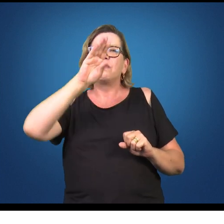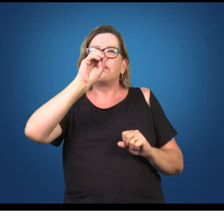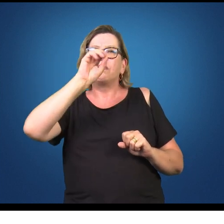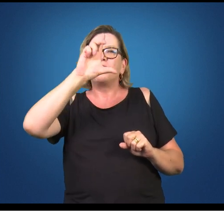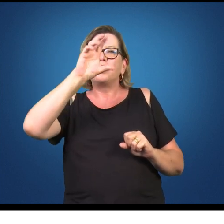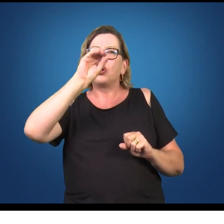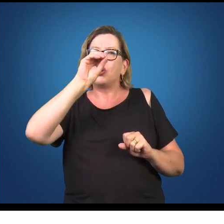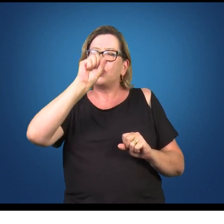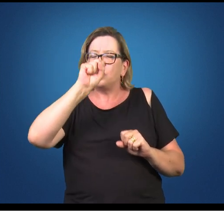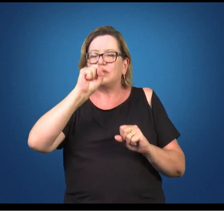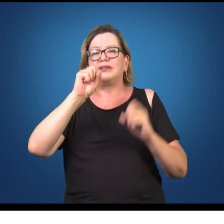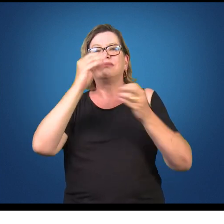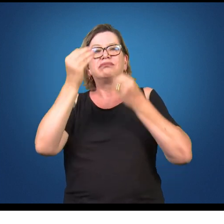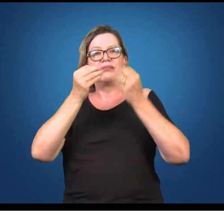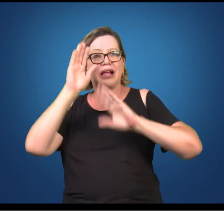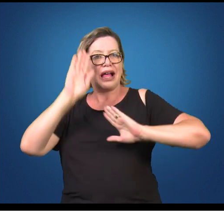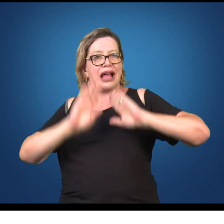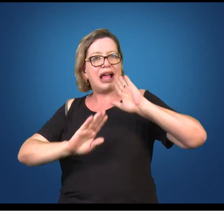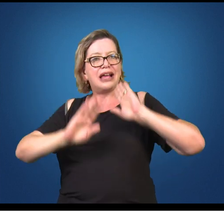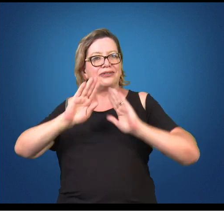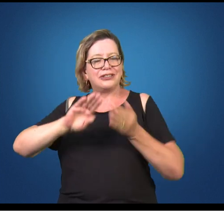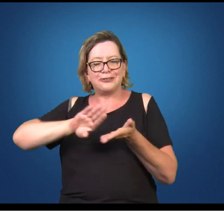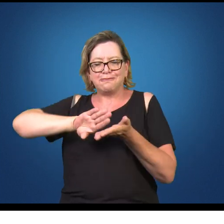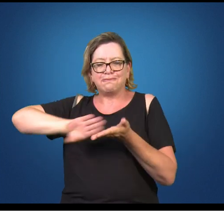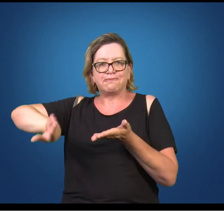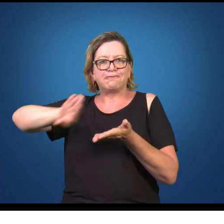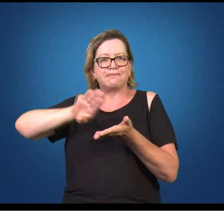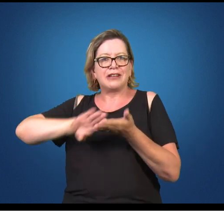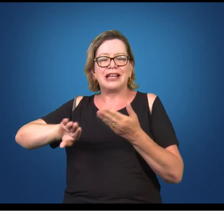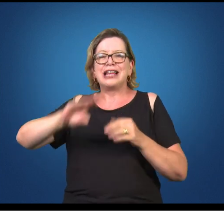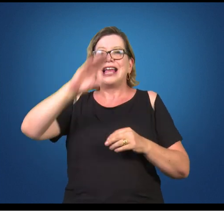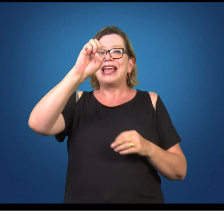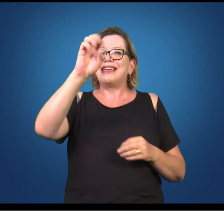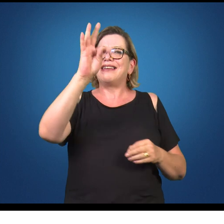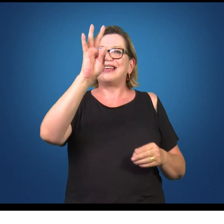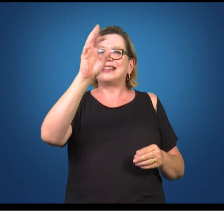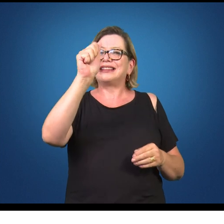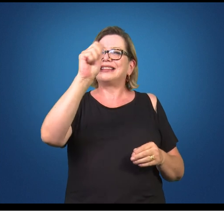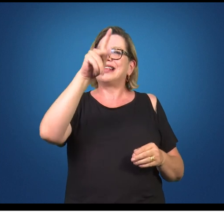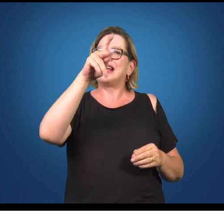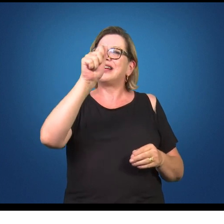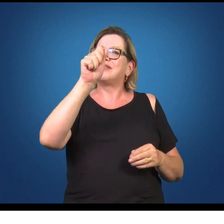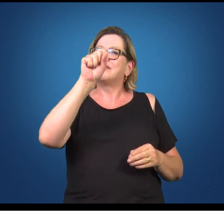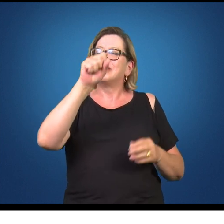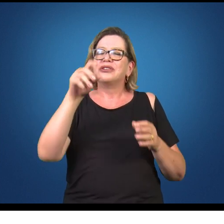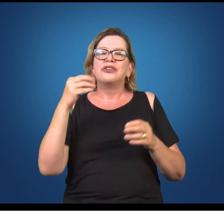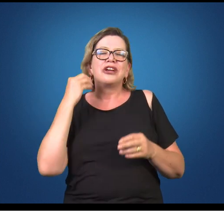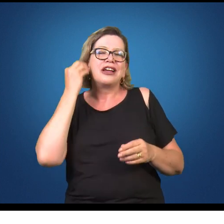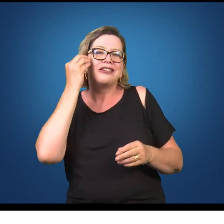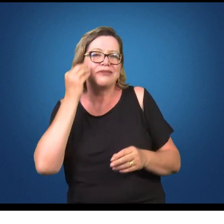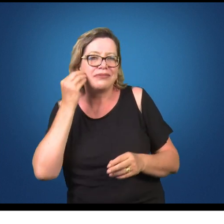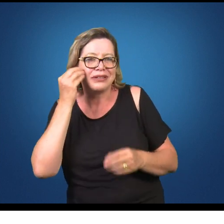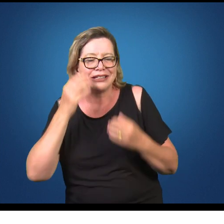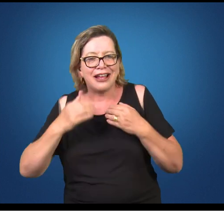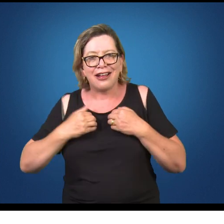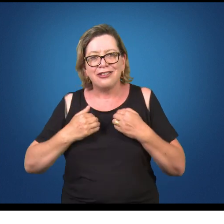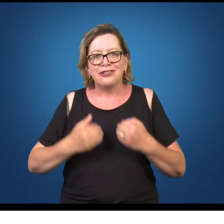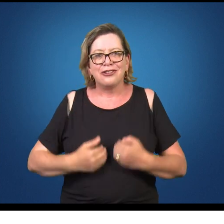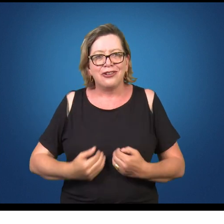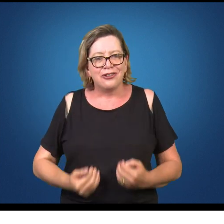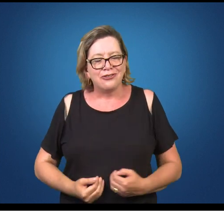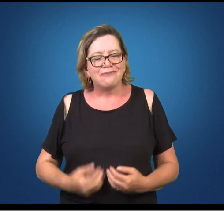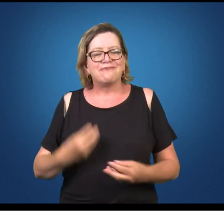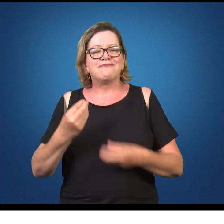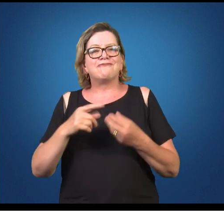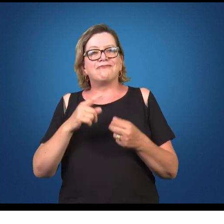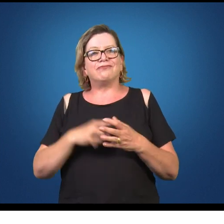mais abstratos. Sim. E, às vezes, deixando etapas do fazer, do experimentar corporal. Vivenciar isso.